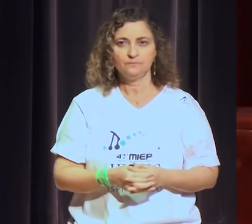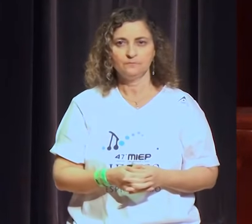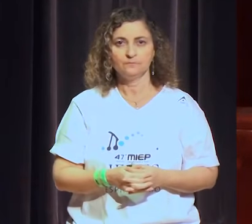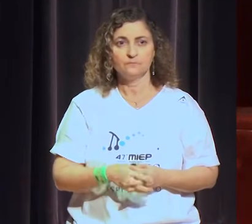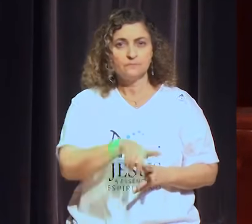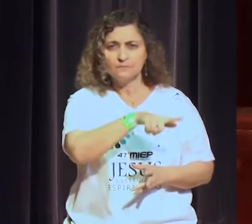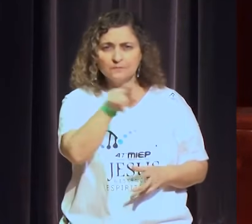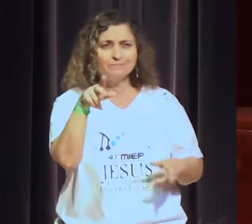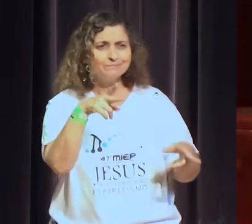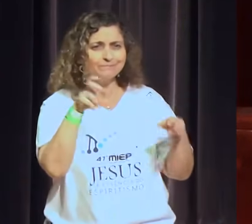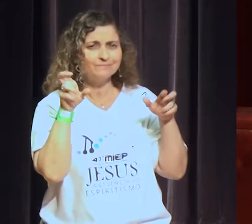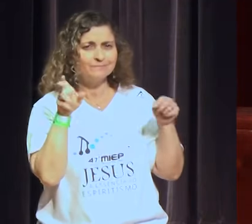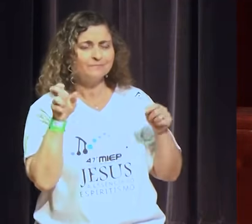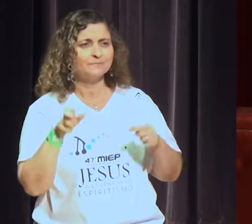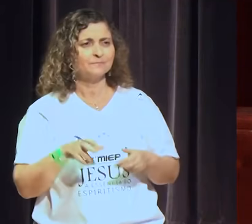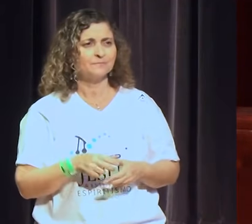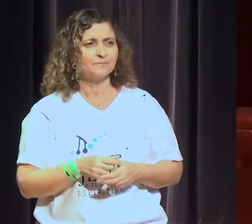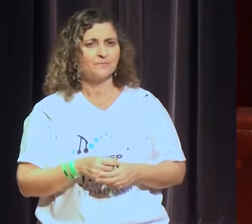Percebem?